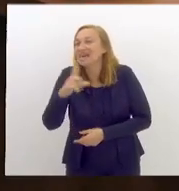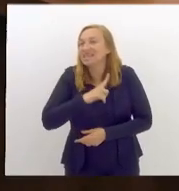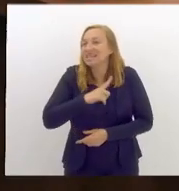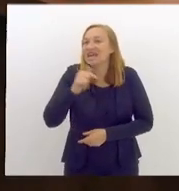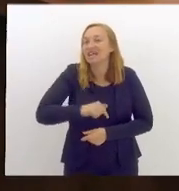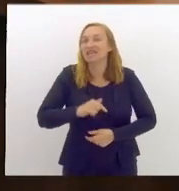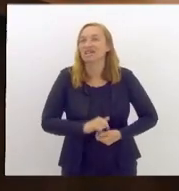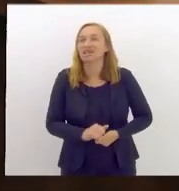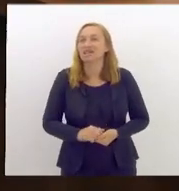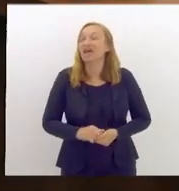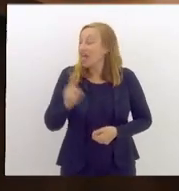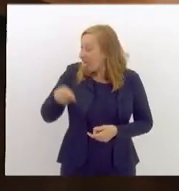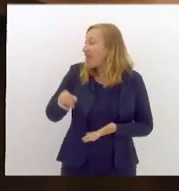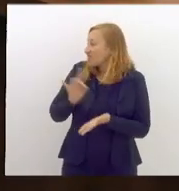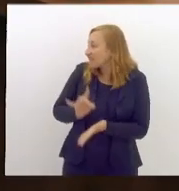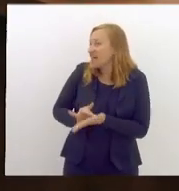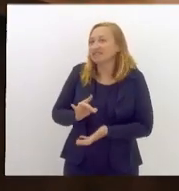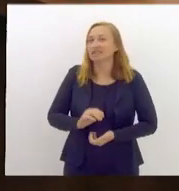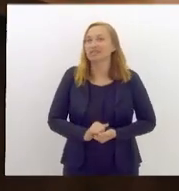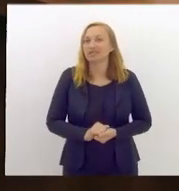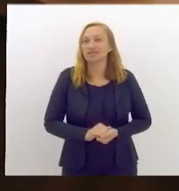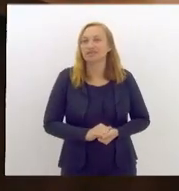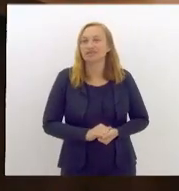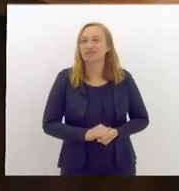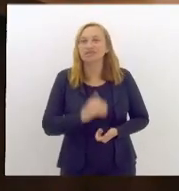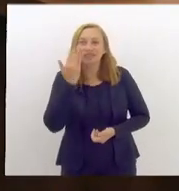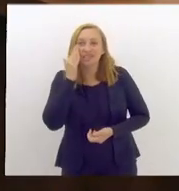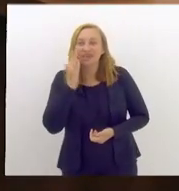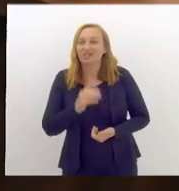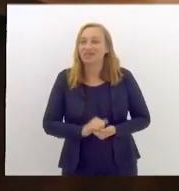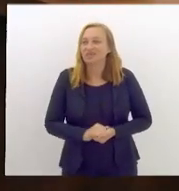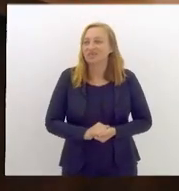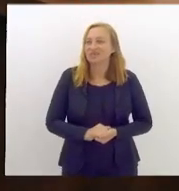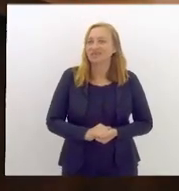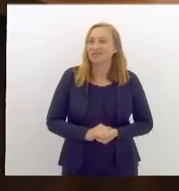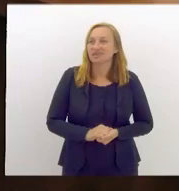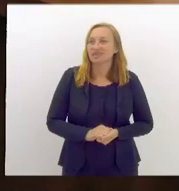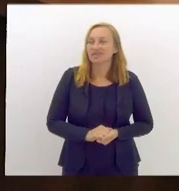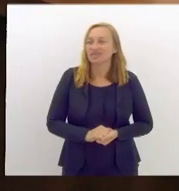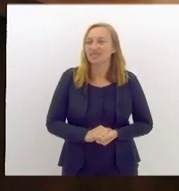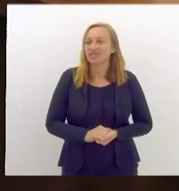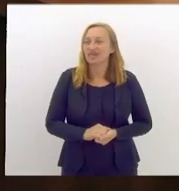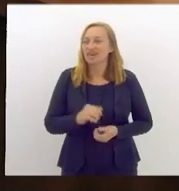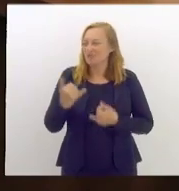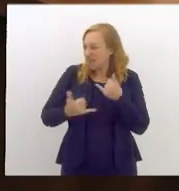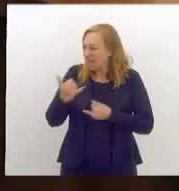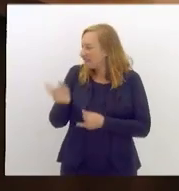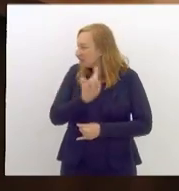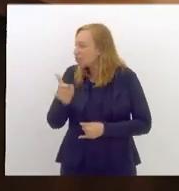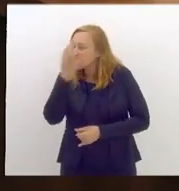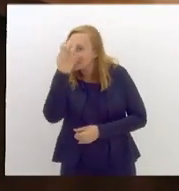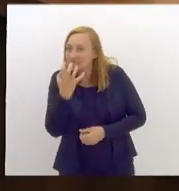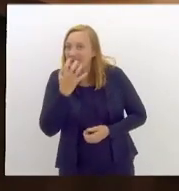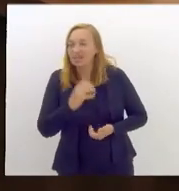aqui esta que é a verdade entendeu porque não é brincadeira isto aqui é uma coisa séria tá se mexendo com